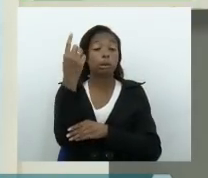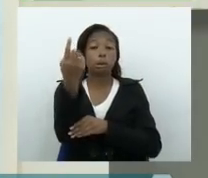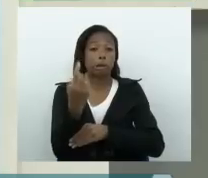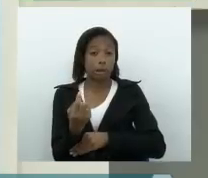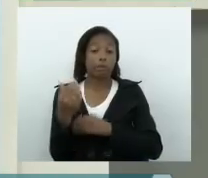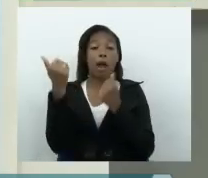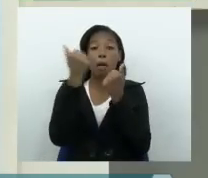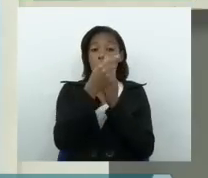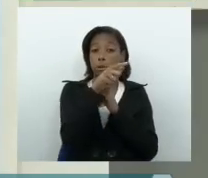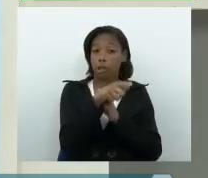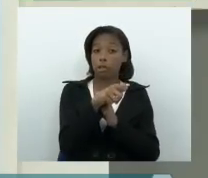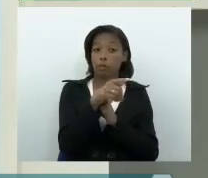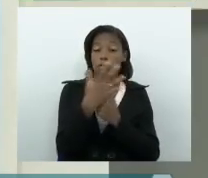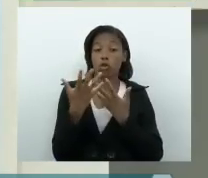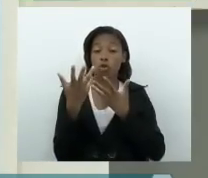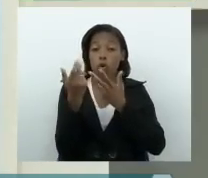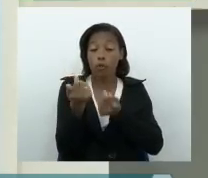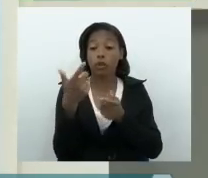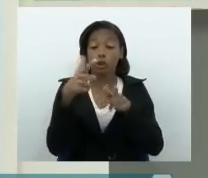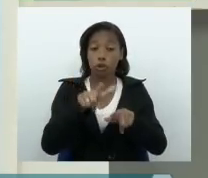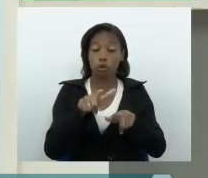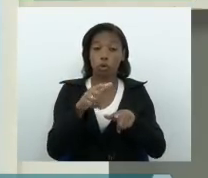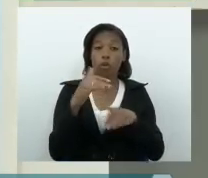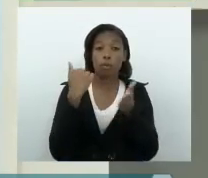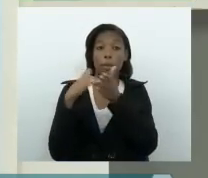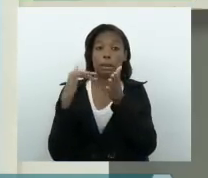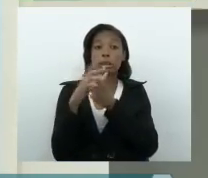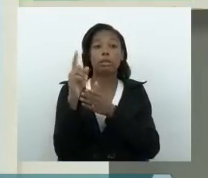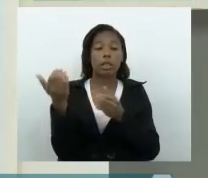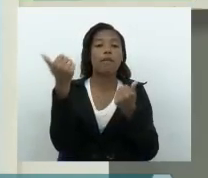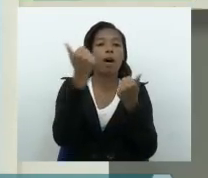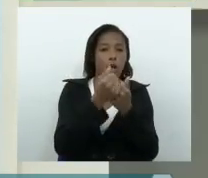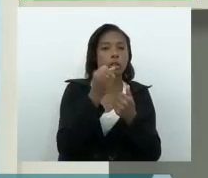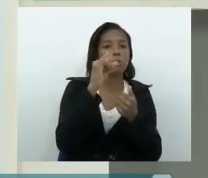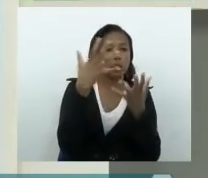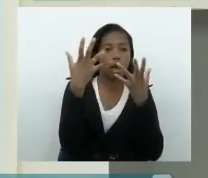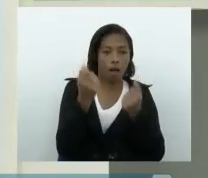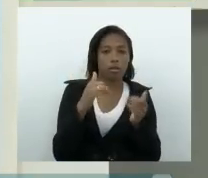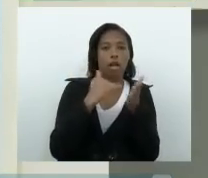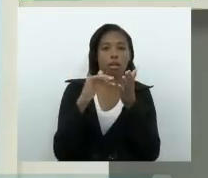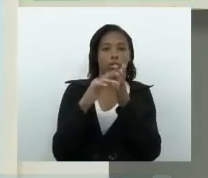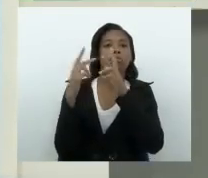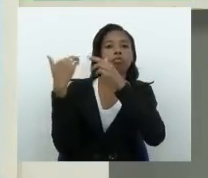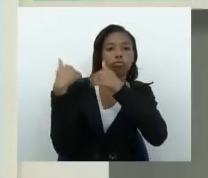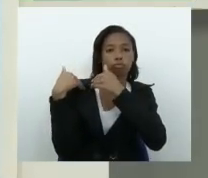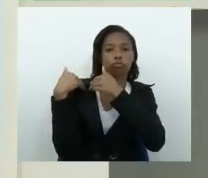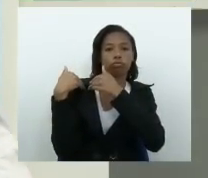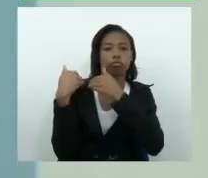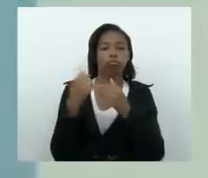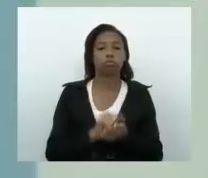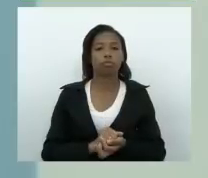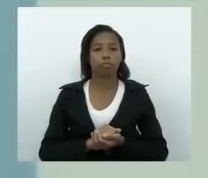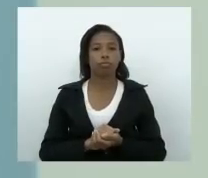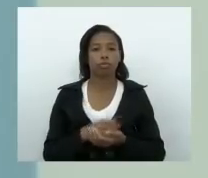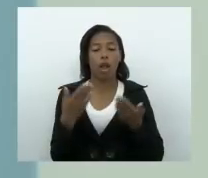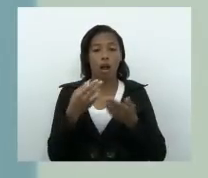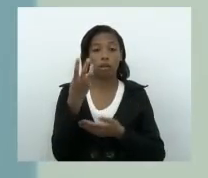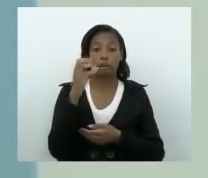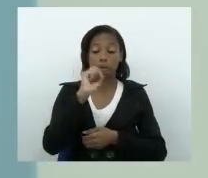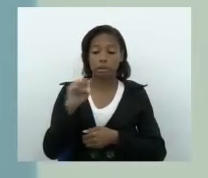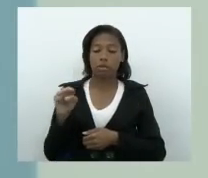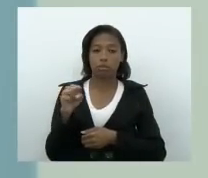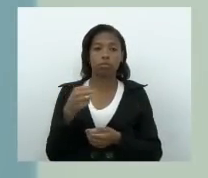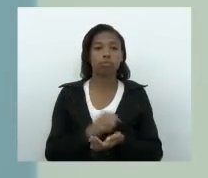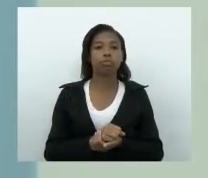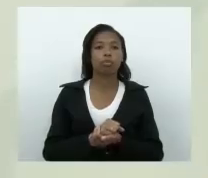eleito o convidar novamente para ser secretário de esportes, o senhor novamente aceitará. Candidato, 30 segundos para a sua réplica.